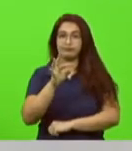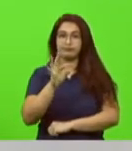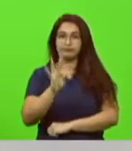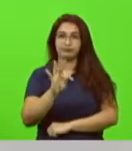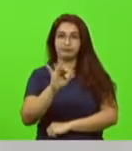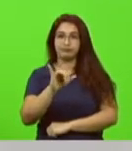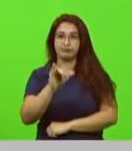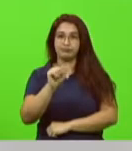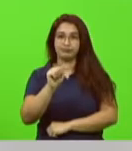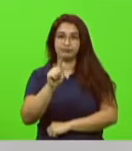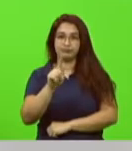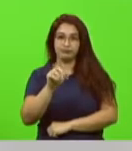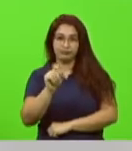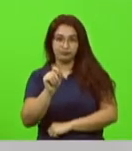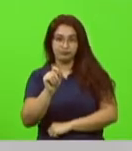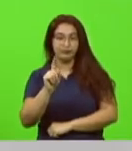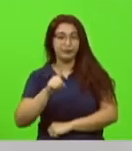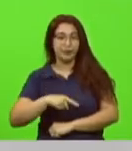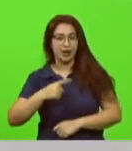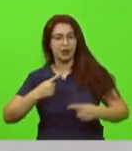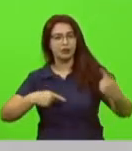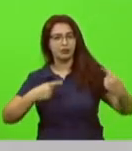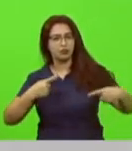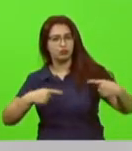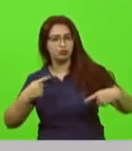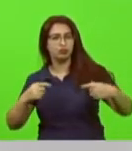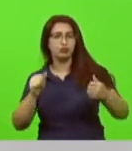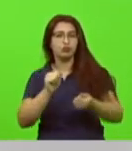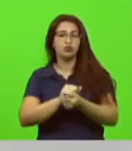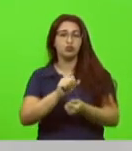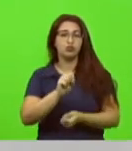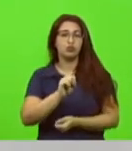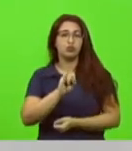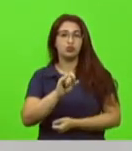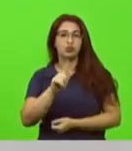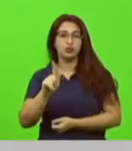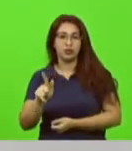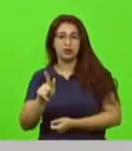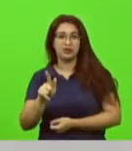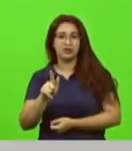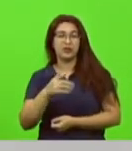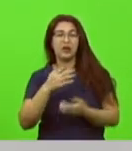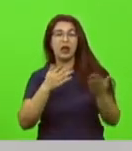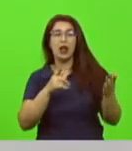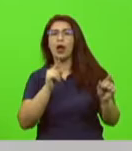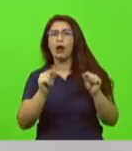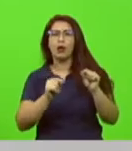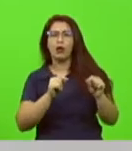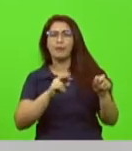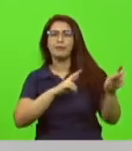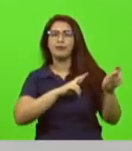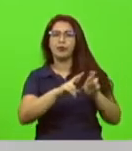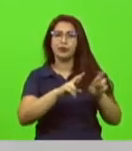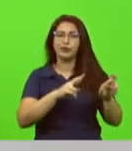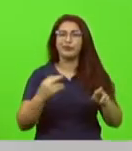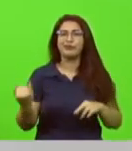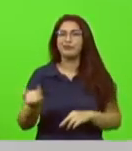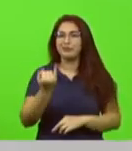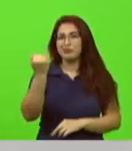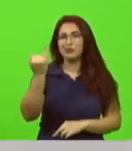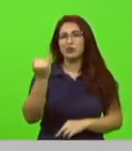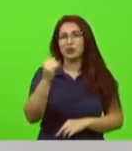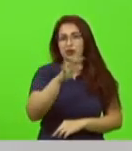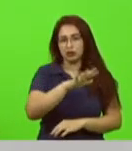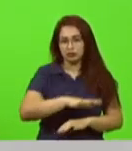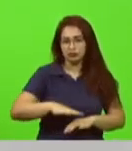onde tivemos um debate junto com a SIG, para tratar de uma rodovia extremamente importante da nossa cidade de Gaspar e região, porque